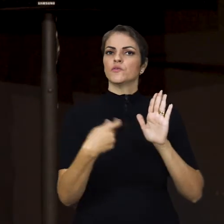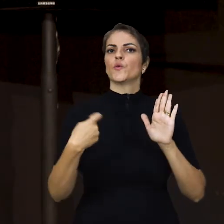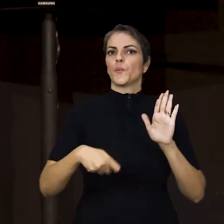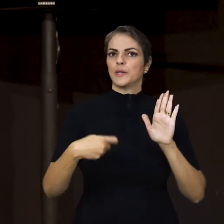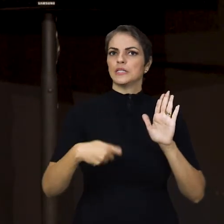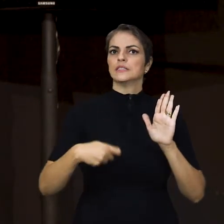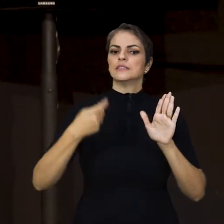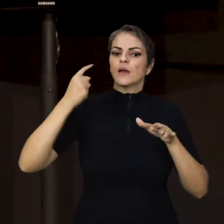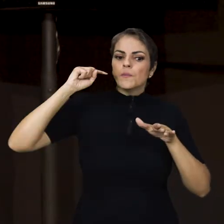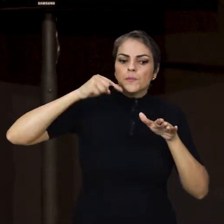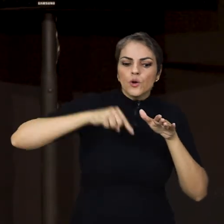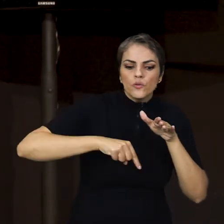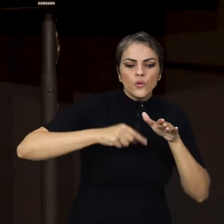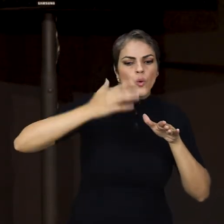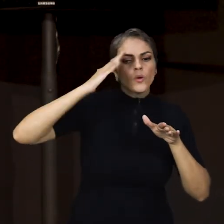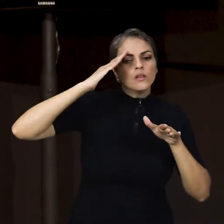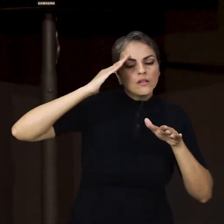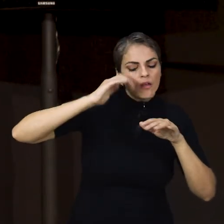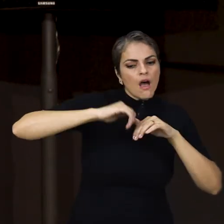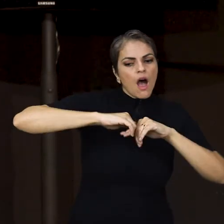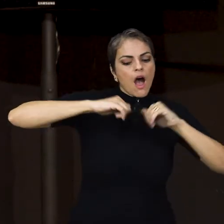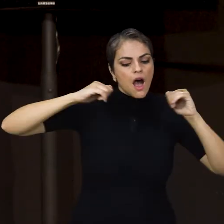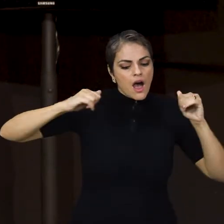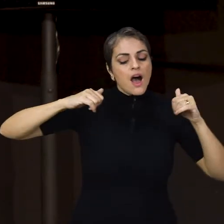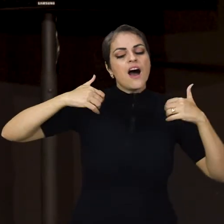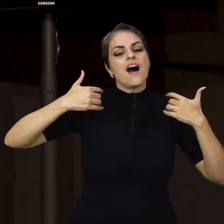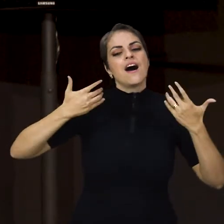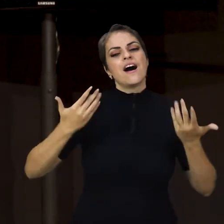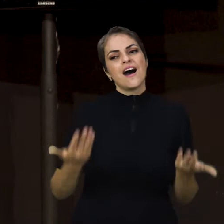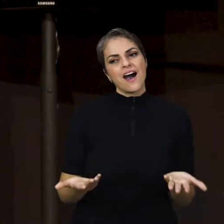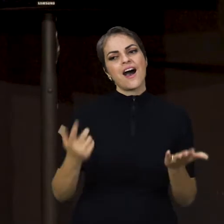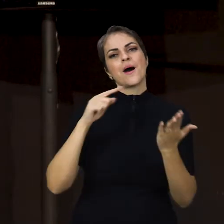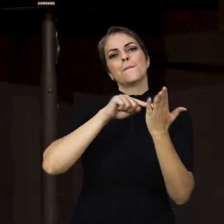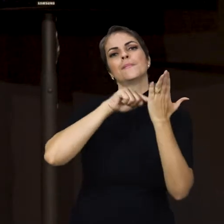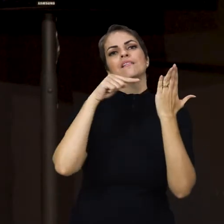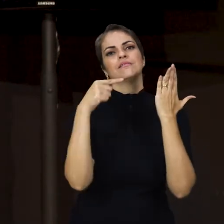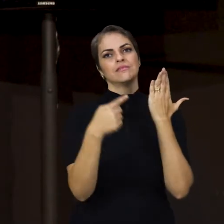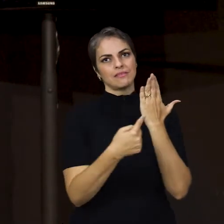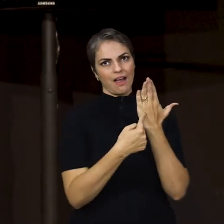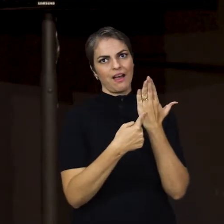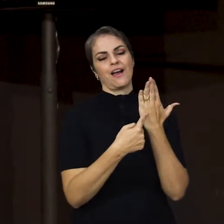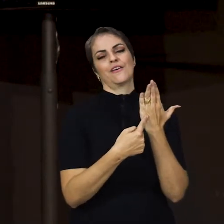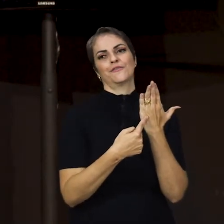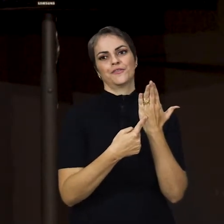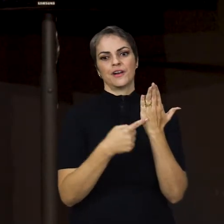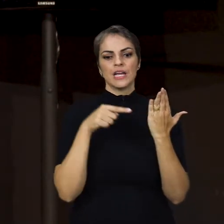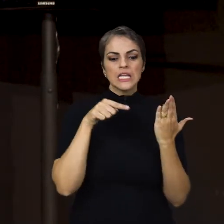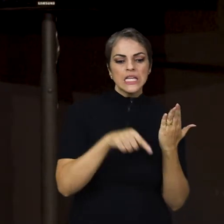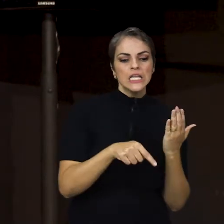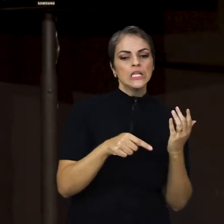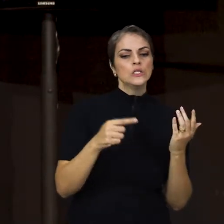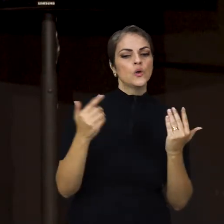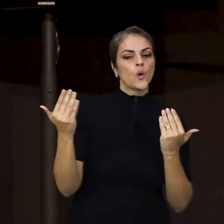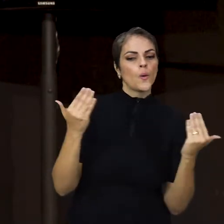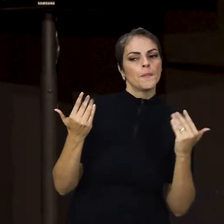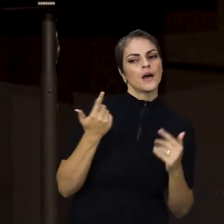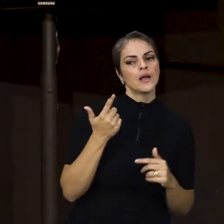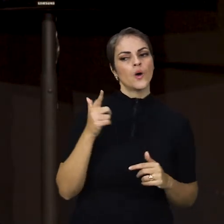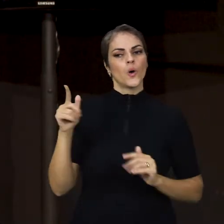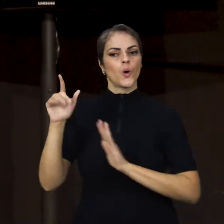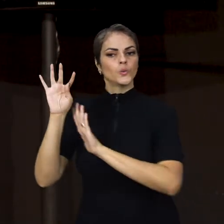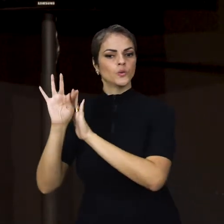ser descascadas para que a gente consiga entender de que maneira isso se conecta a outros textos, a outras passagens, e